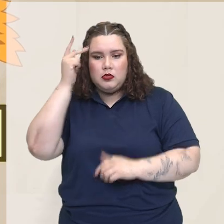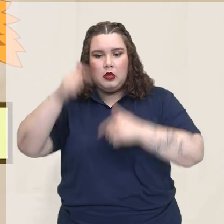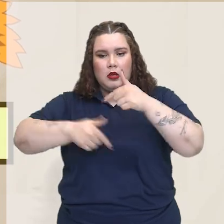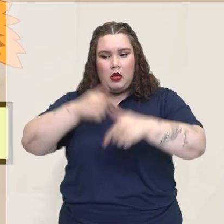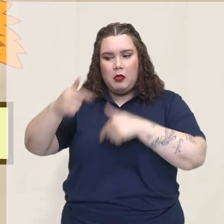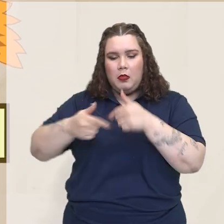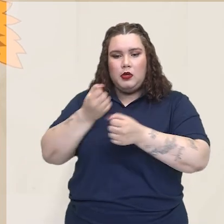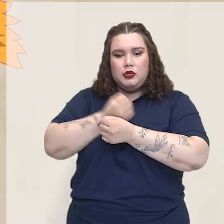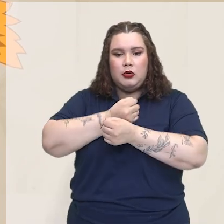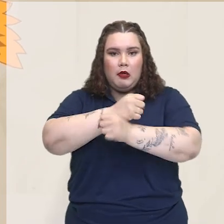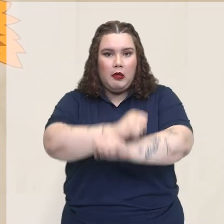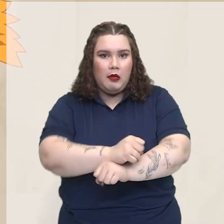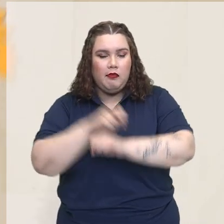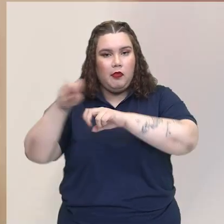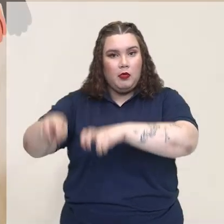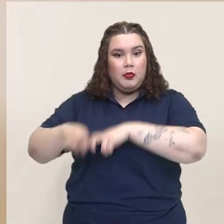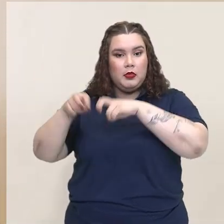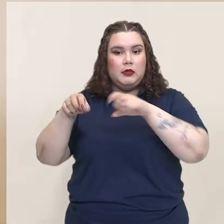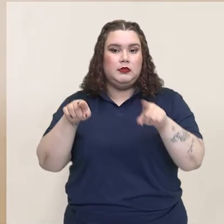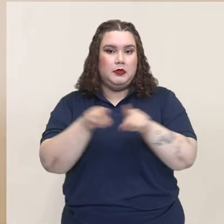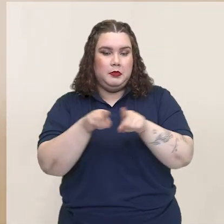servos e escravos.